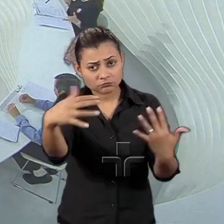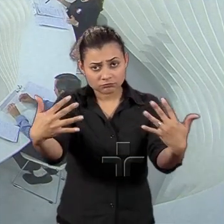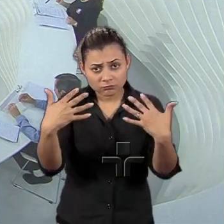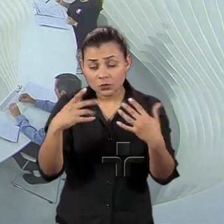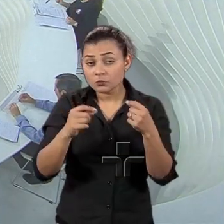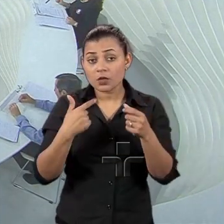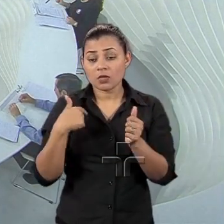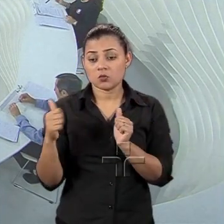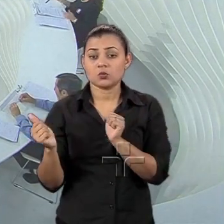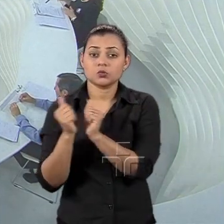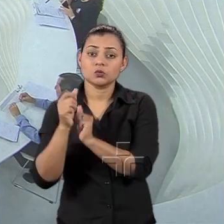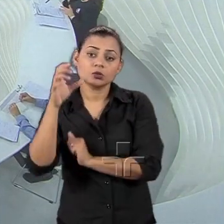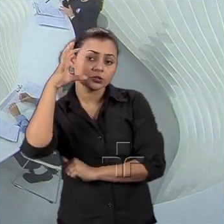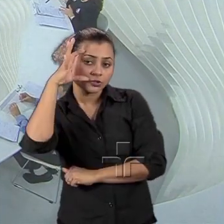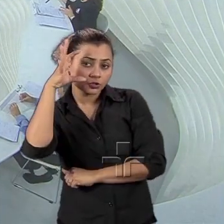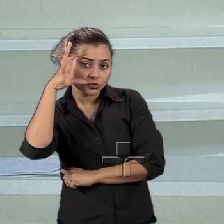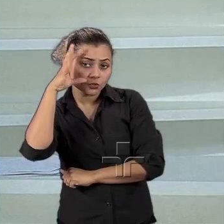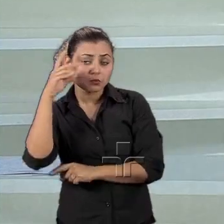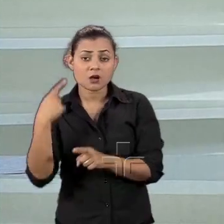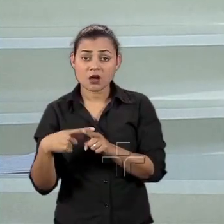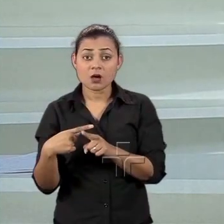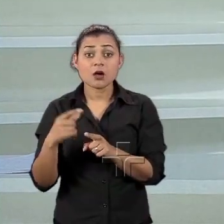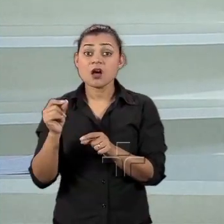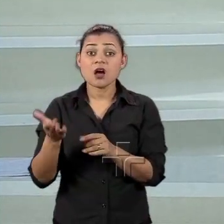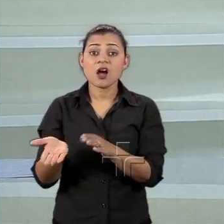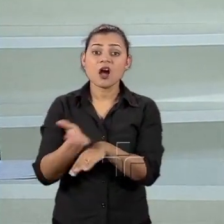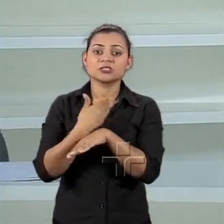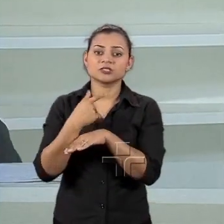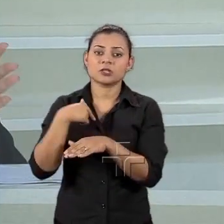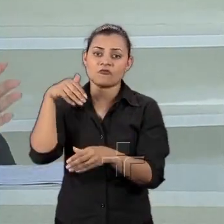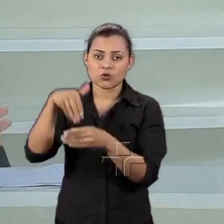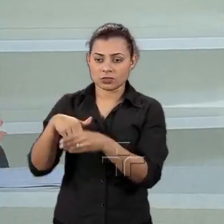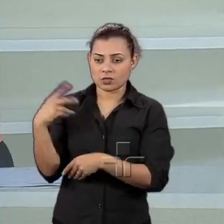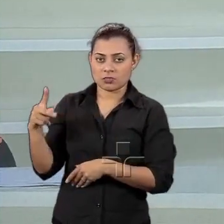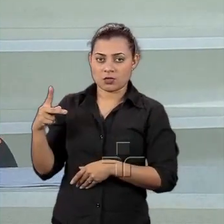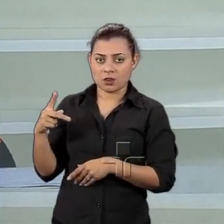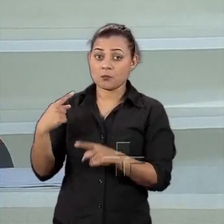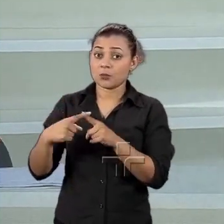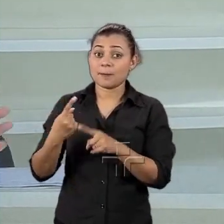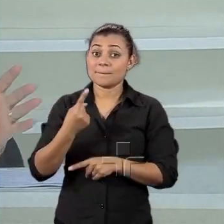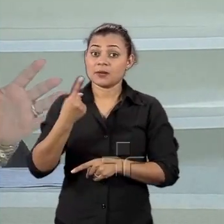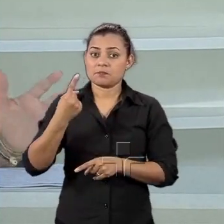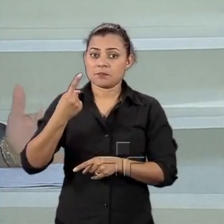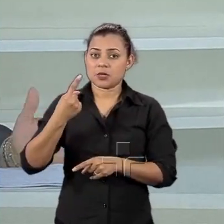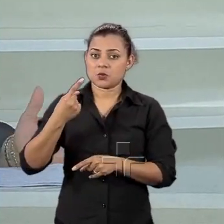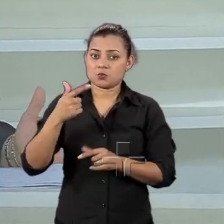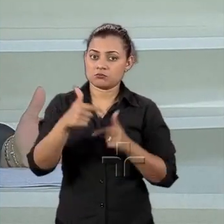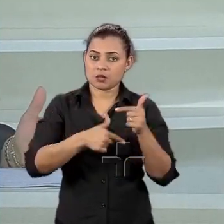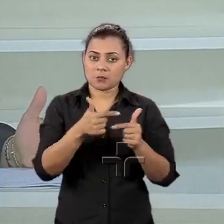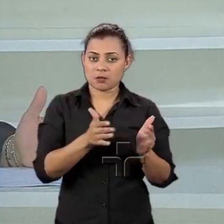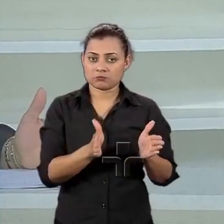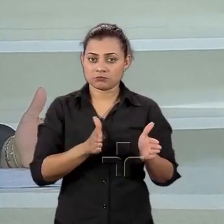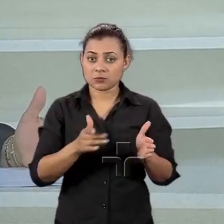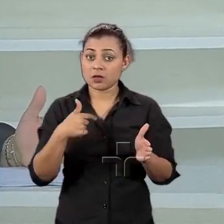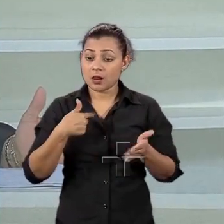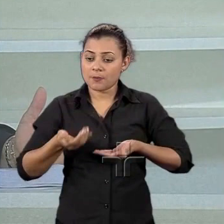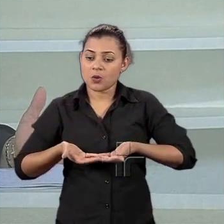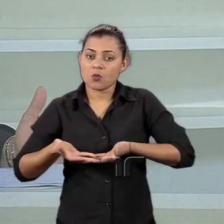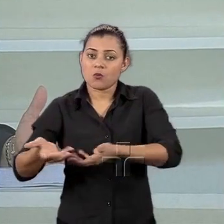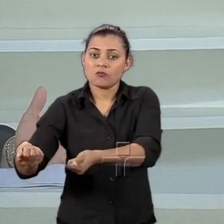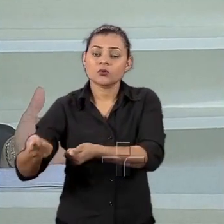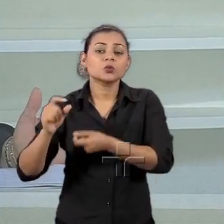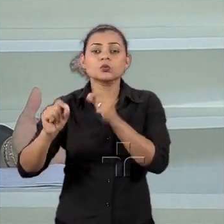aproximei de Dilma muito antes de votar nela, no seu primeiro mandato. e ela me convidou para ser ministra